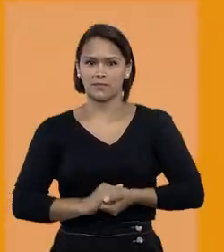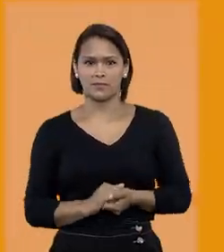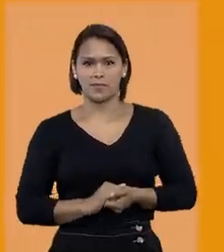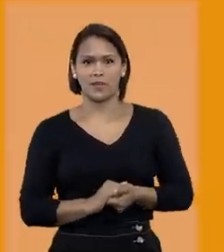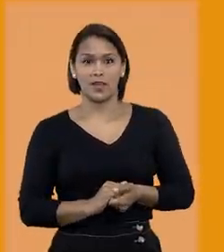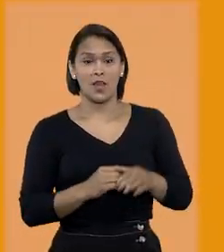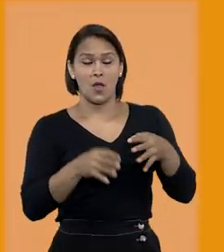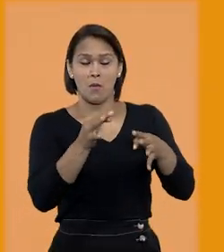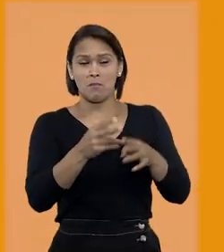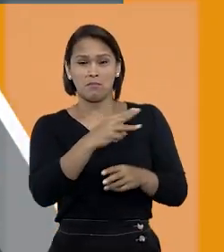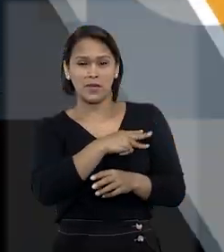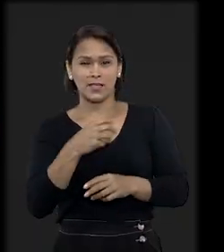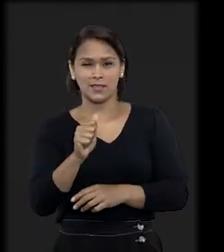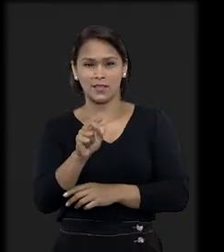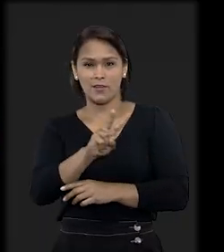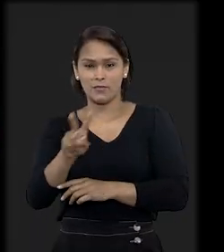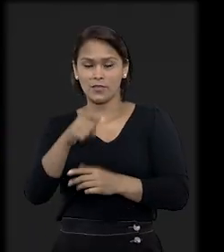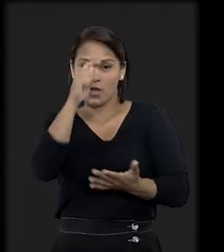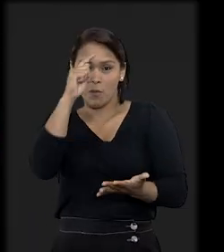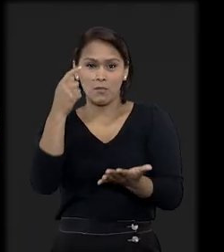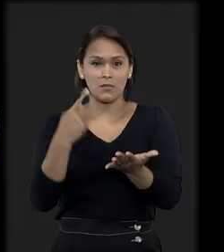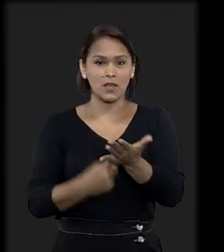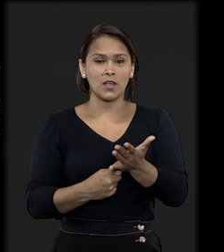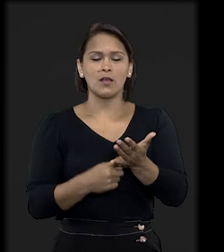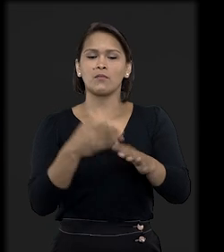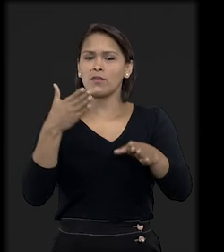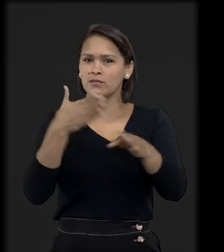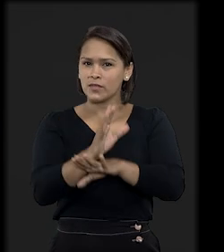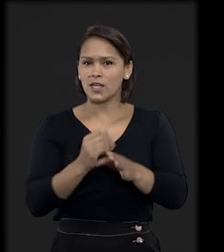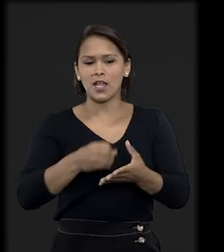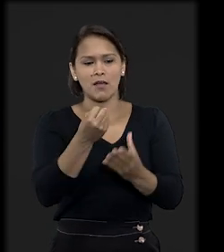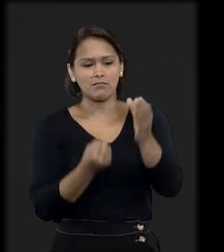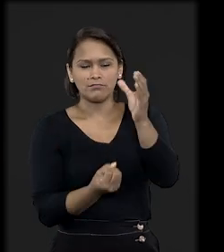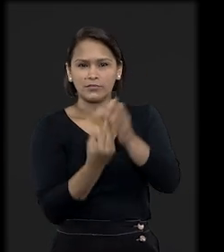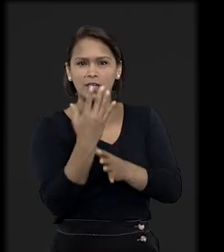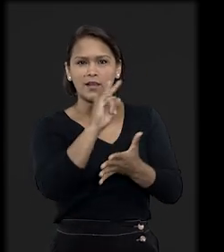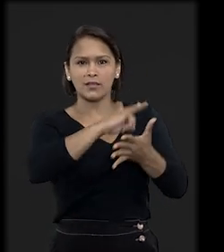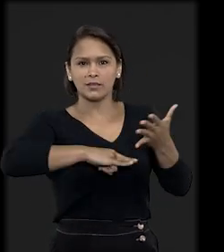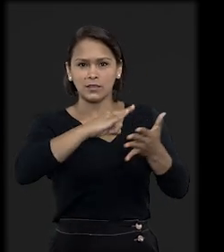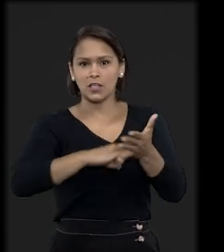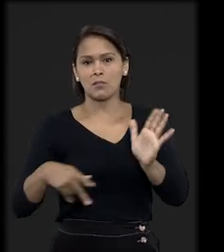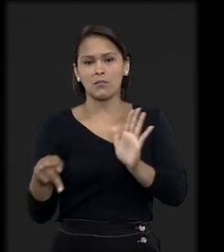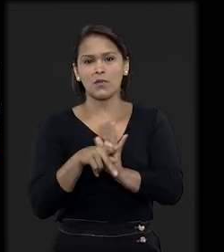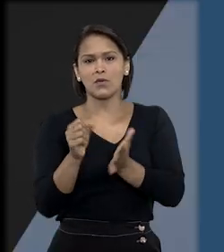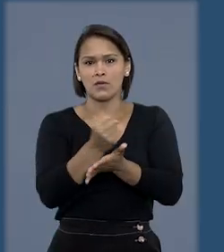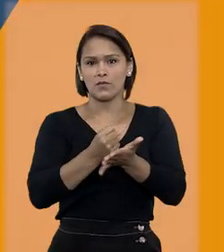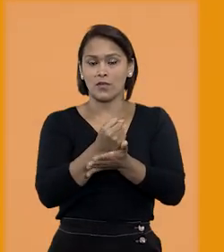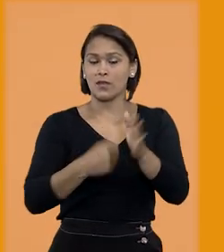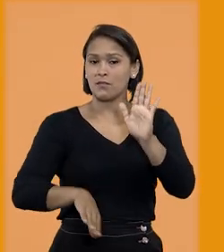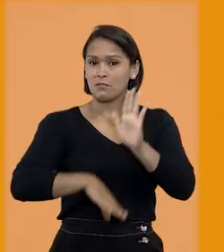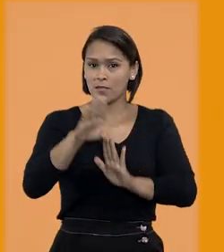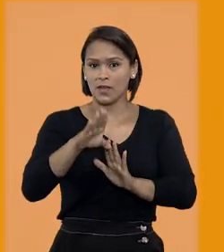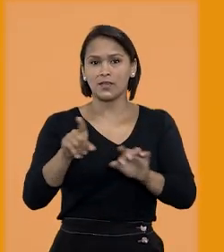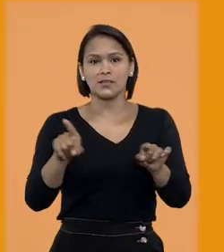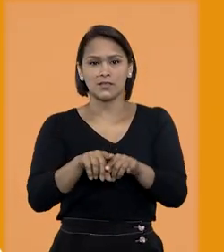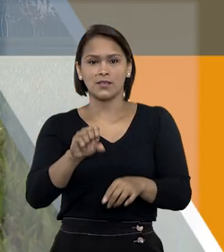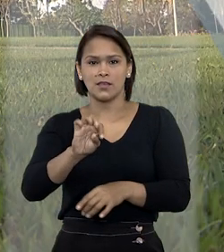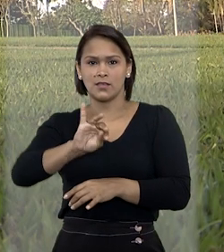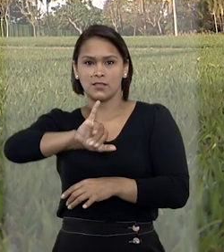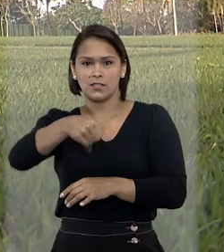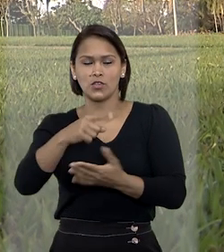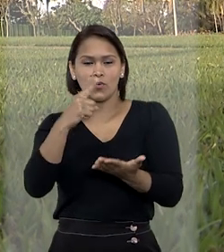indenização parecer da Anvisa é obrigatório para a validação de patente de produtos farmacêuticos e